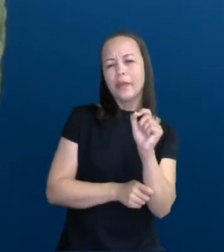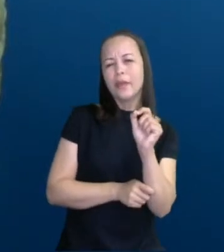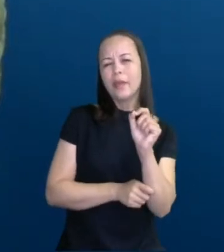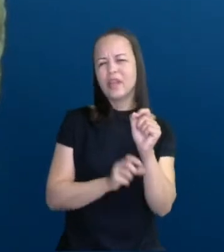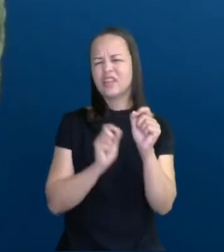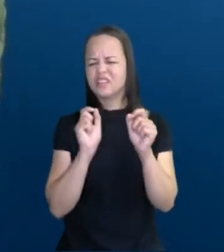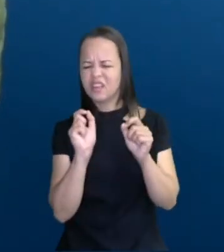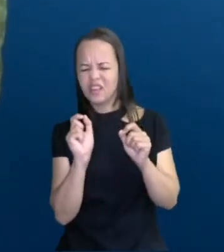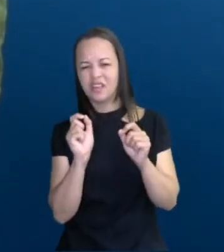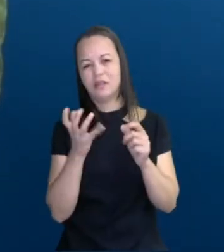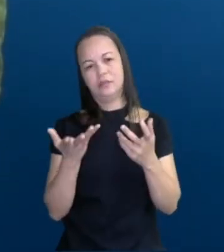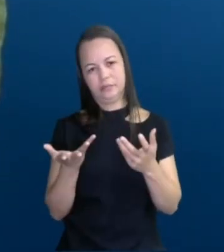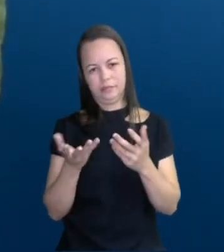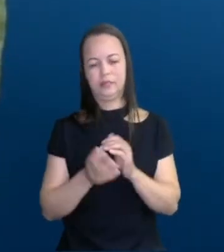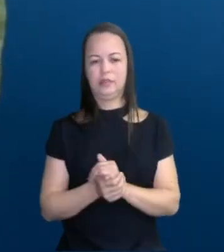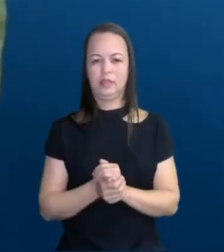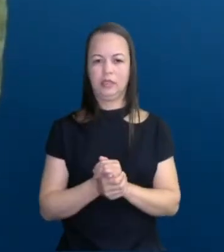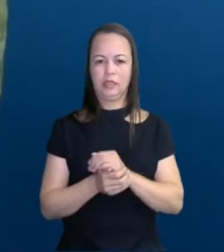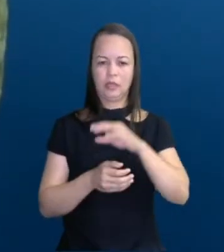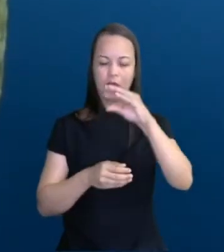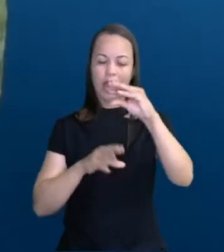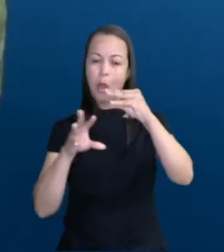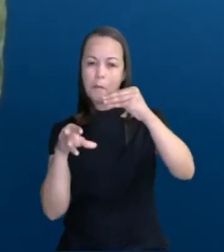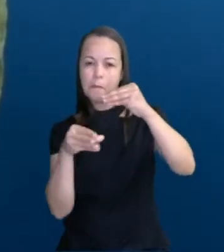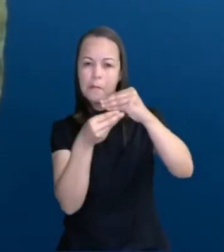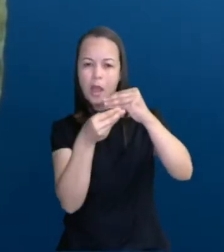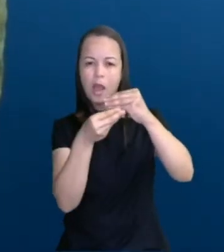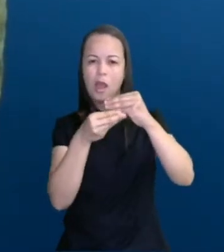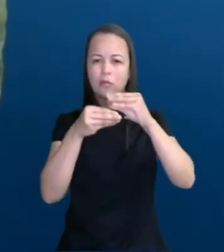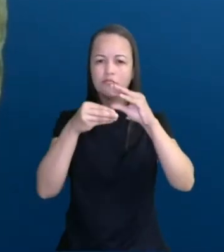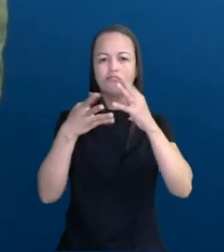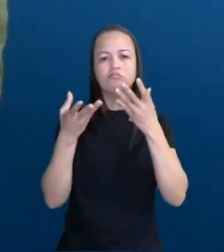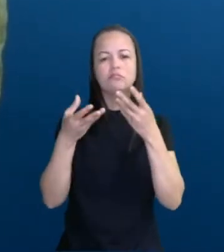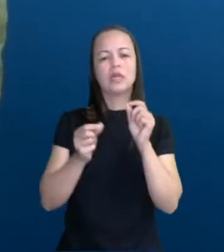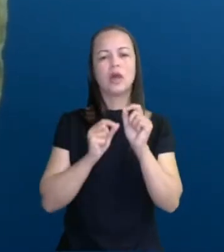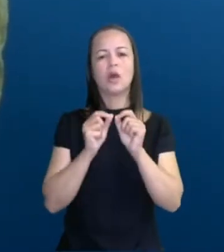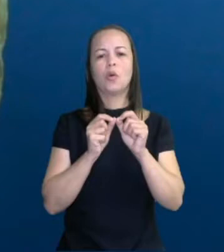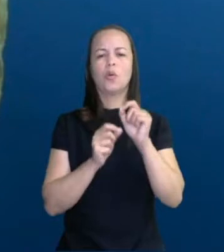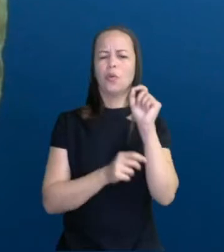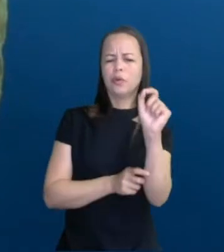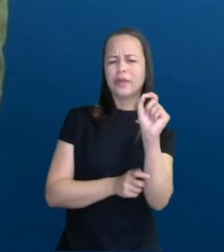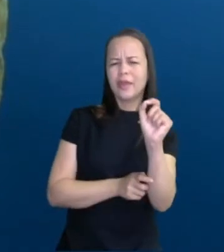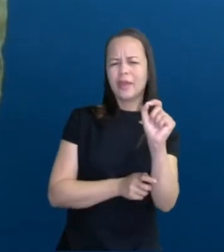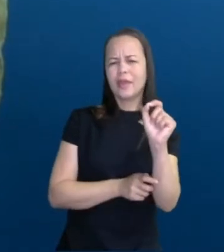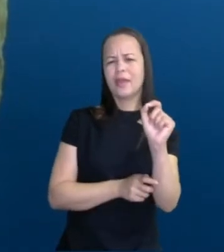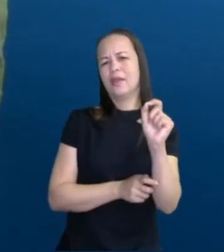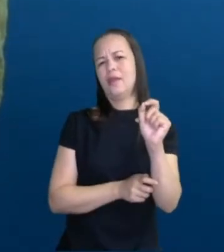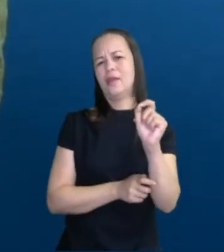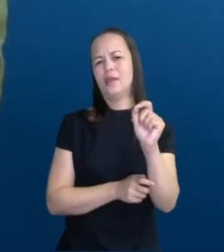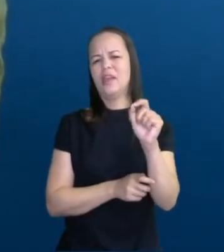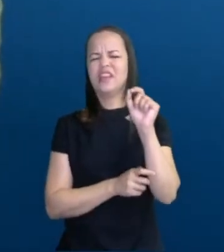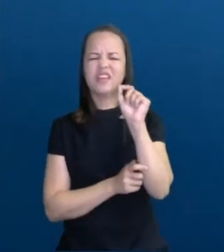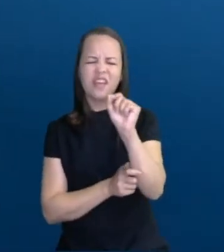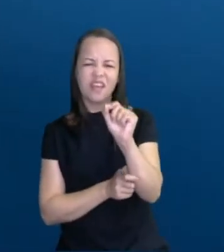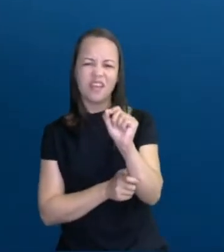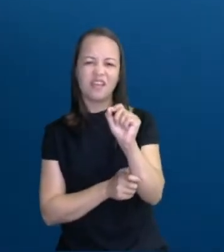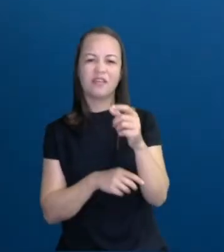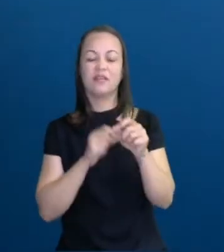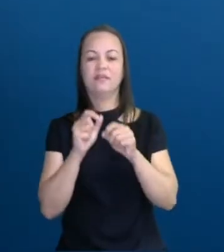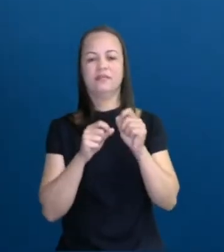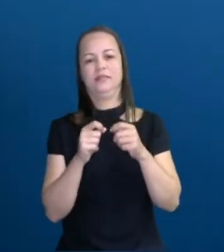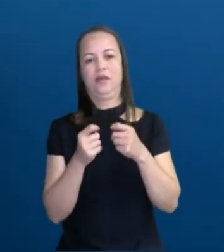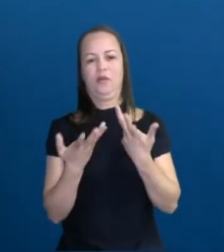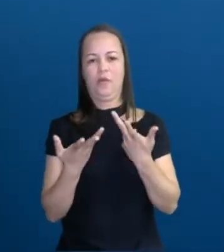as vezes que eu consegui encaixar depois do verbo essa pergunta o que ou quem, esse verbo é